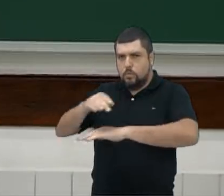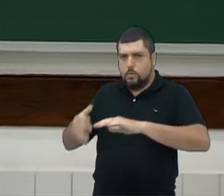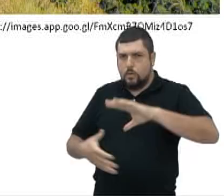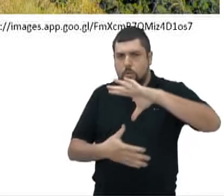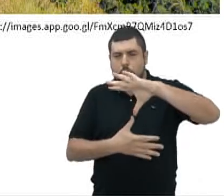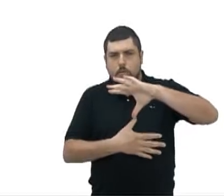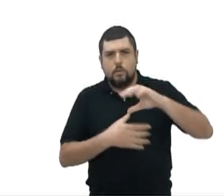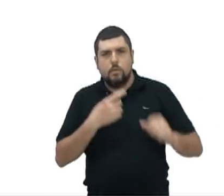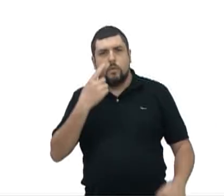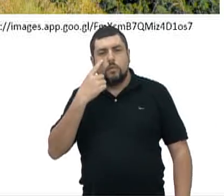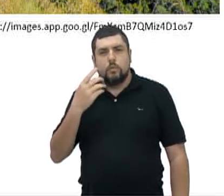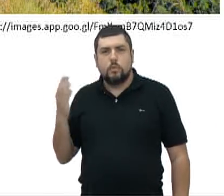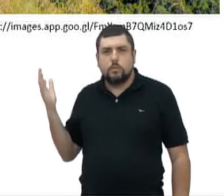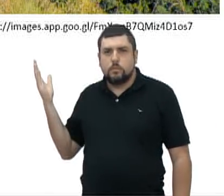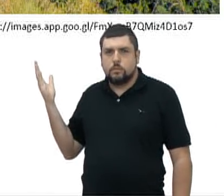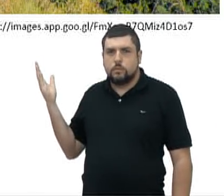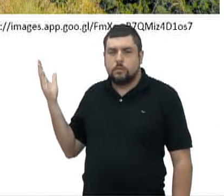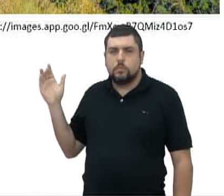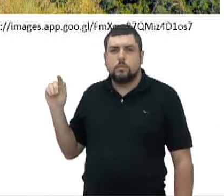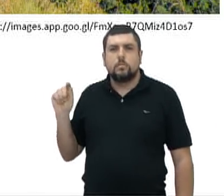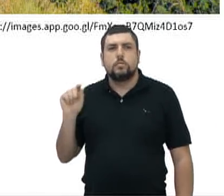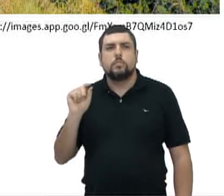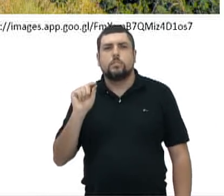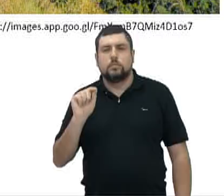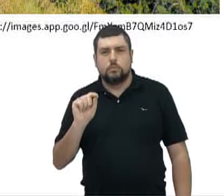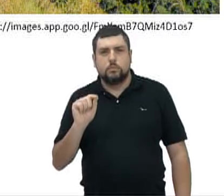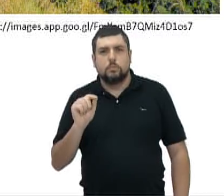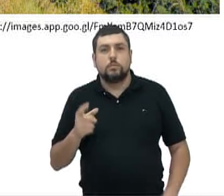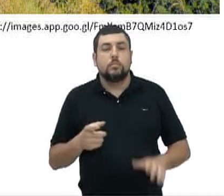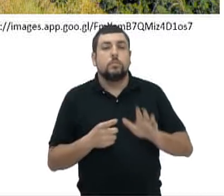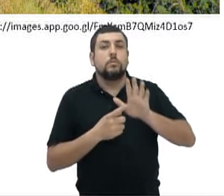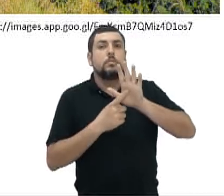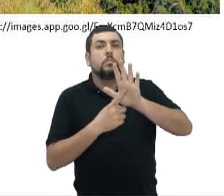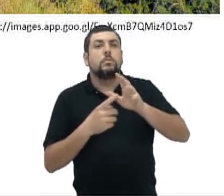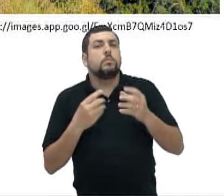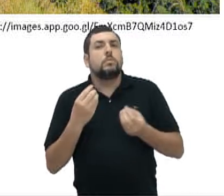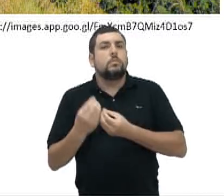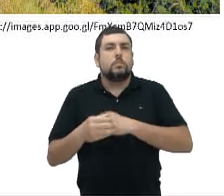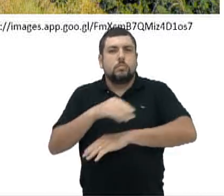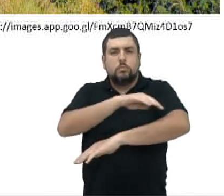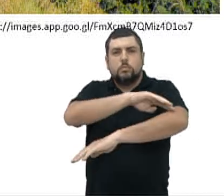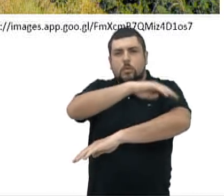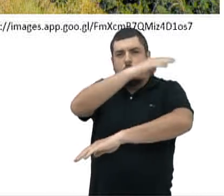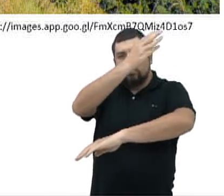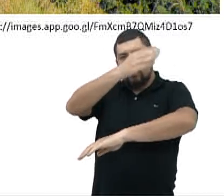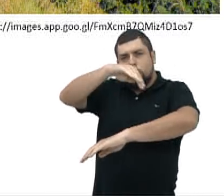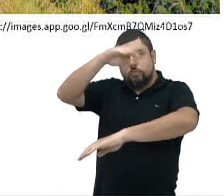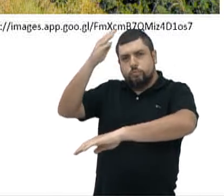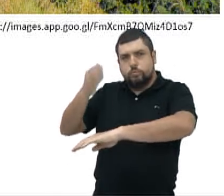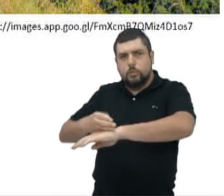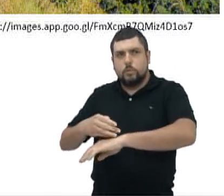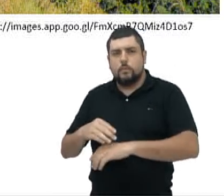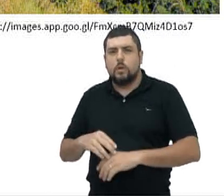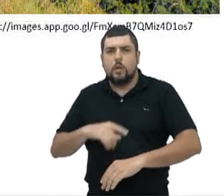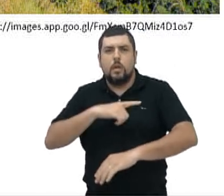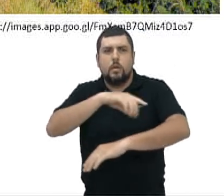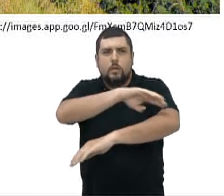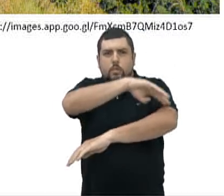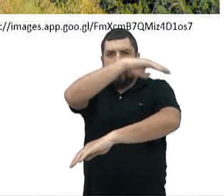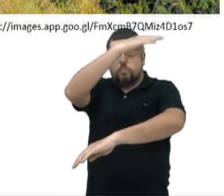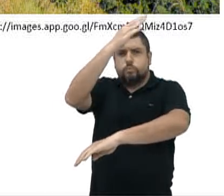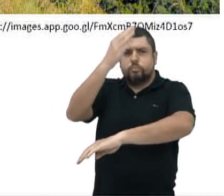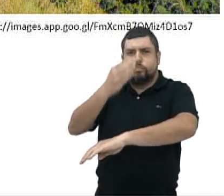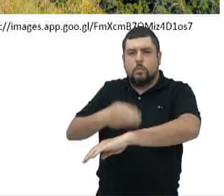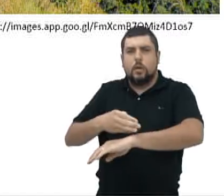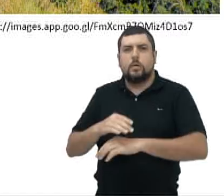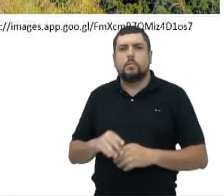algumas imagens que trazem algumas formas de relevo. Nós temos montanhas na primeira imagem que